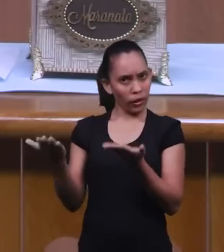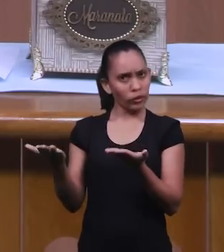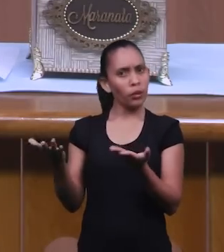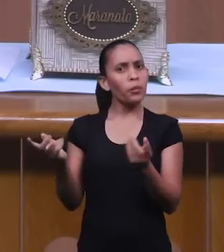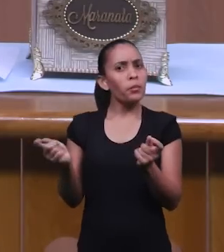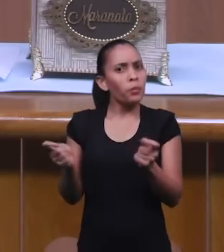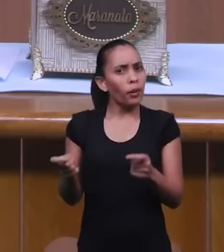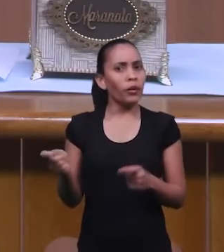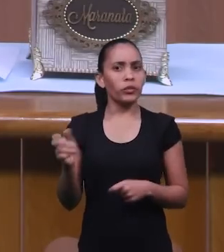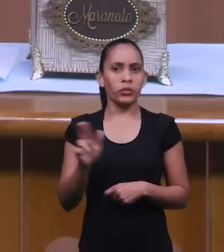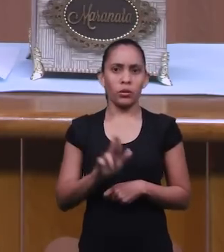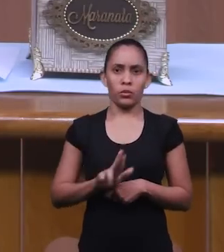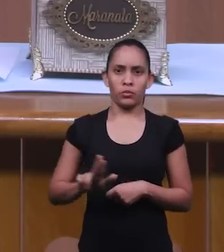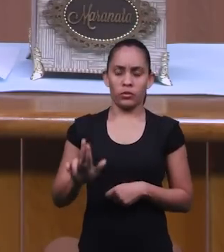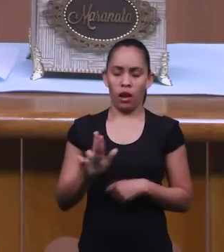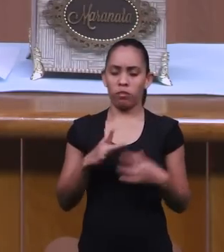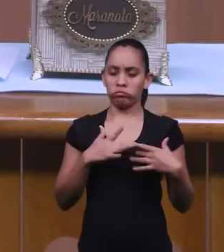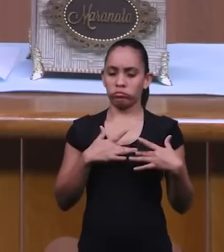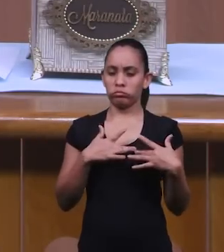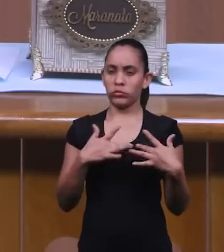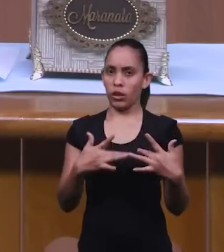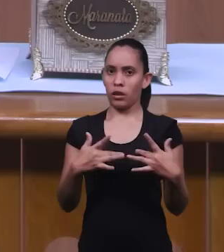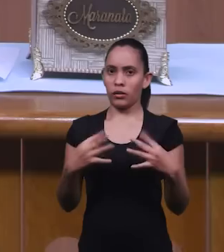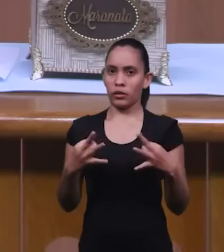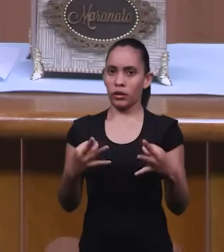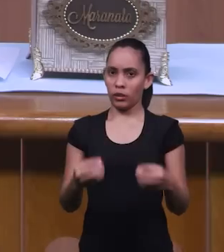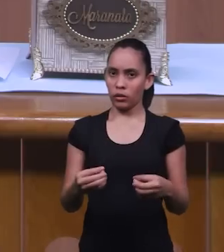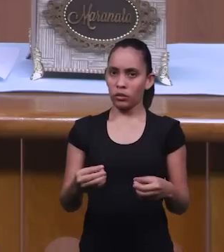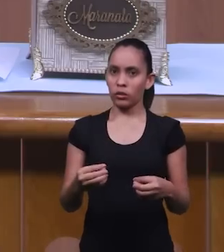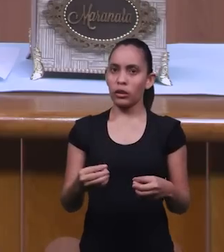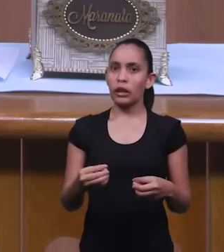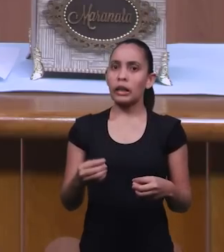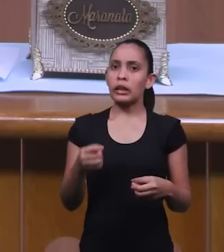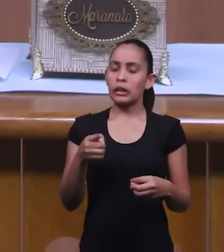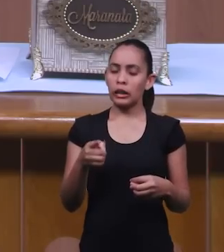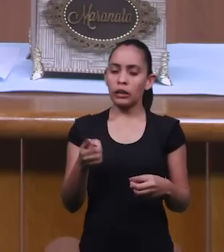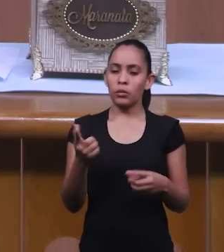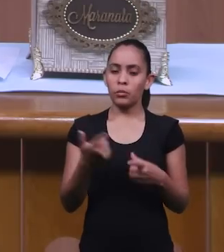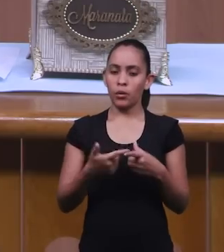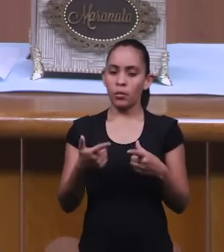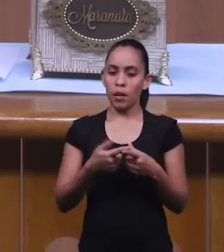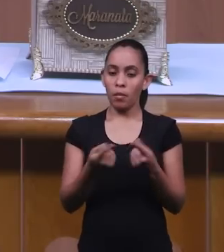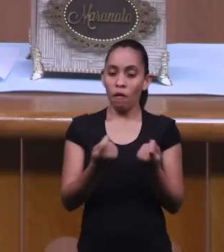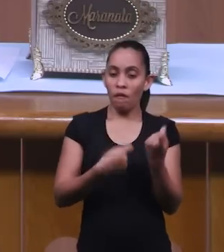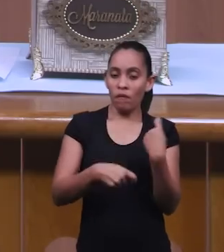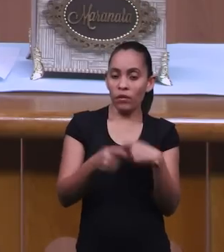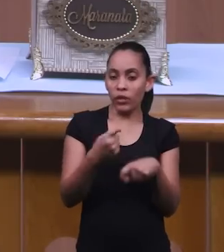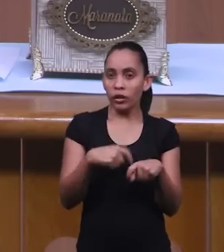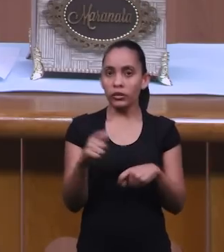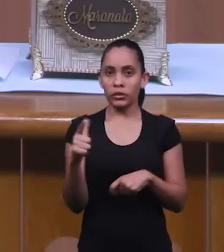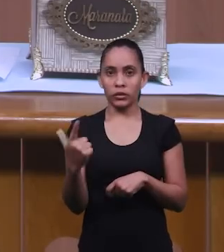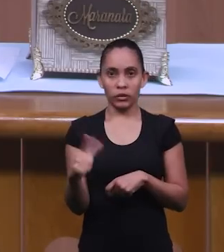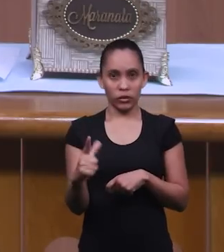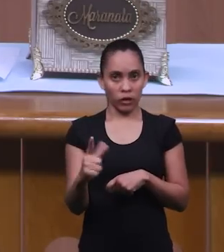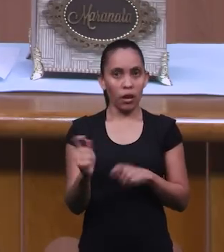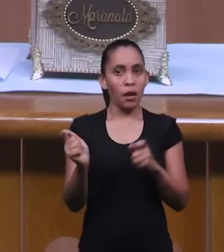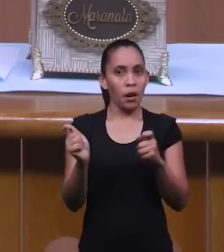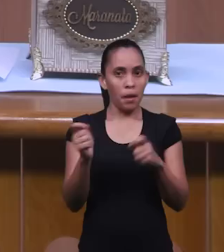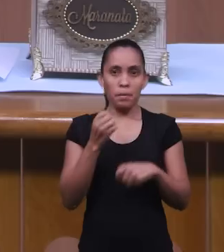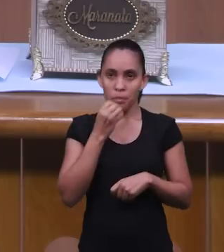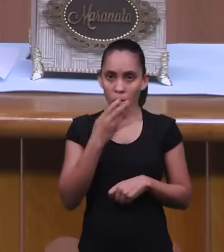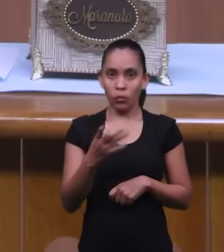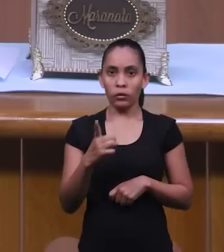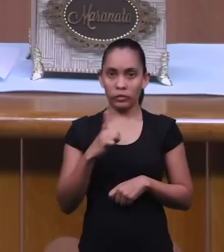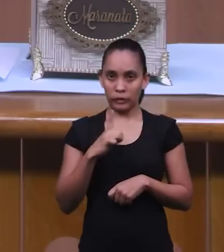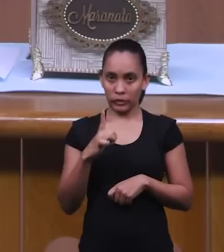foi mencionada e usar da generosidade naquilo que não vai afetar as suas finanças. E é sempre bom ter uma reserva